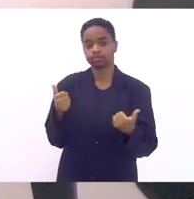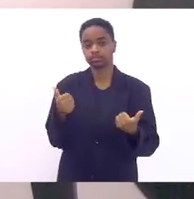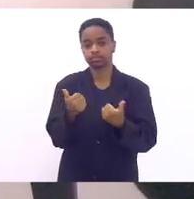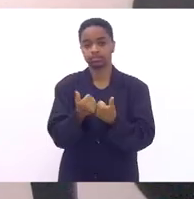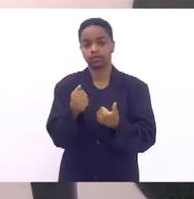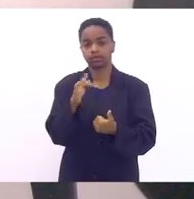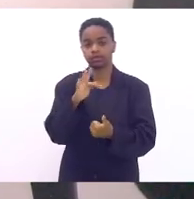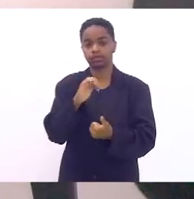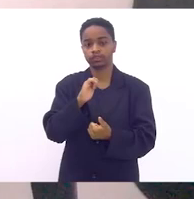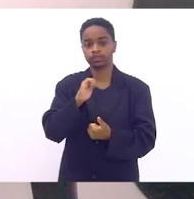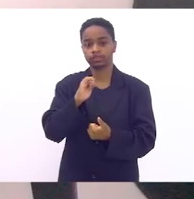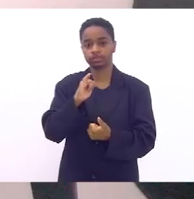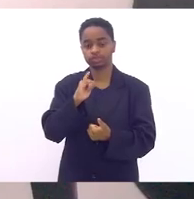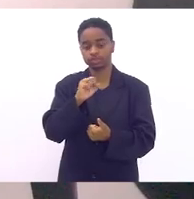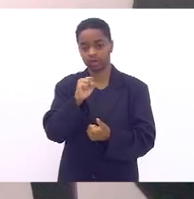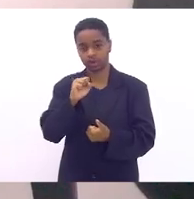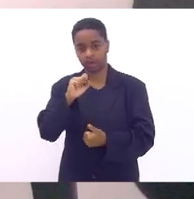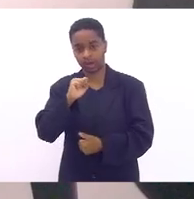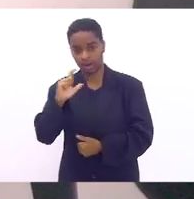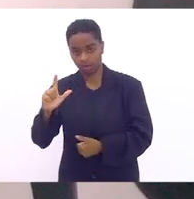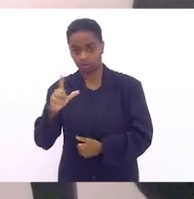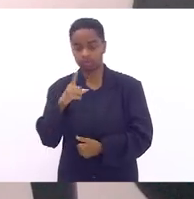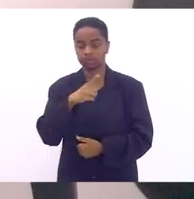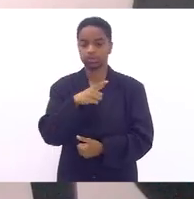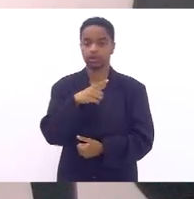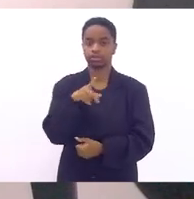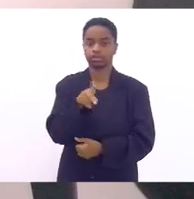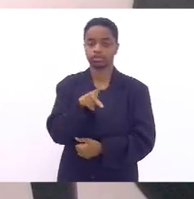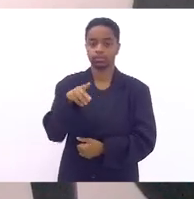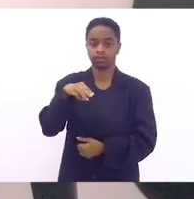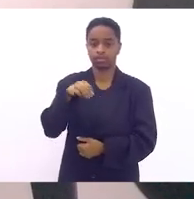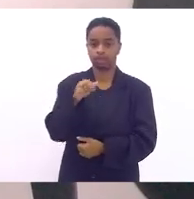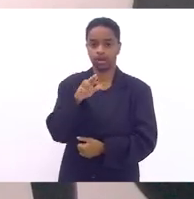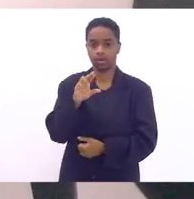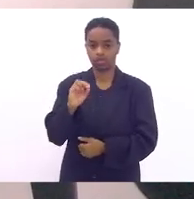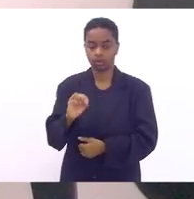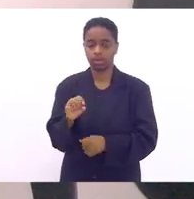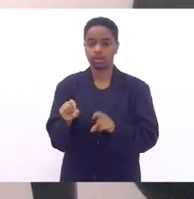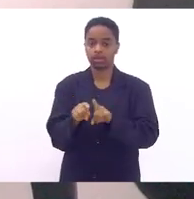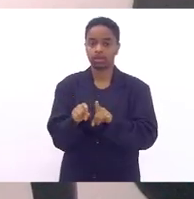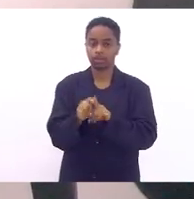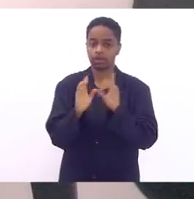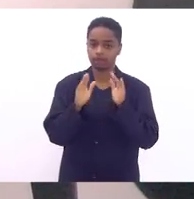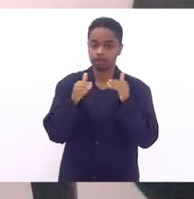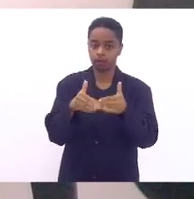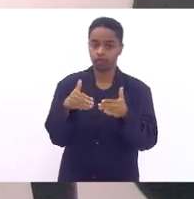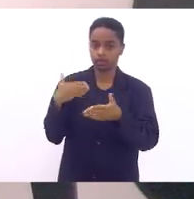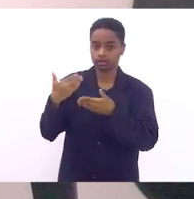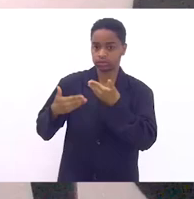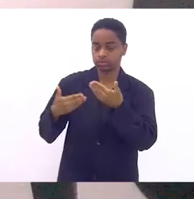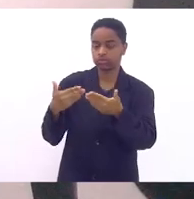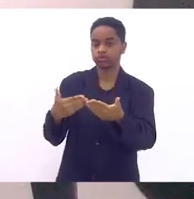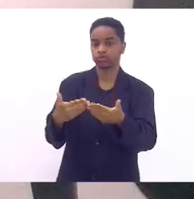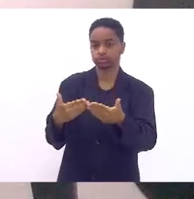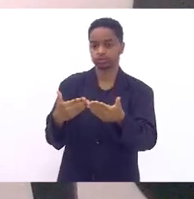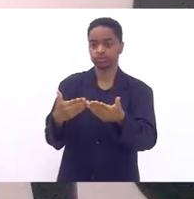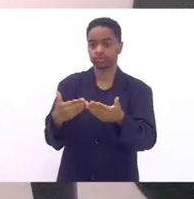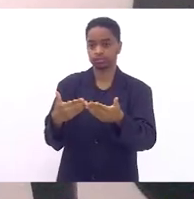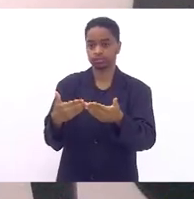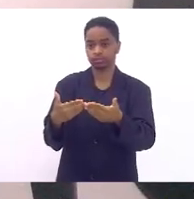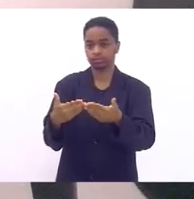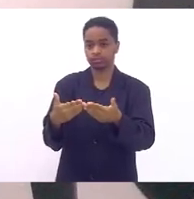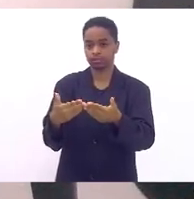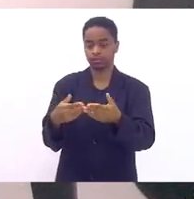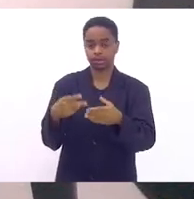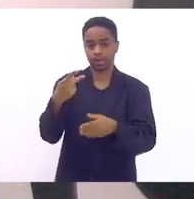sob o comando do professor Mauro Osório né o nosso Fórum de desenvolvimento eh da